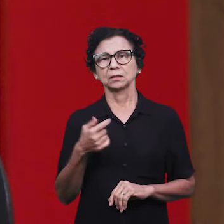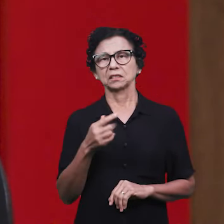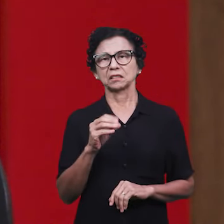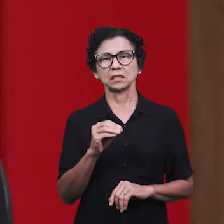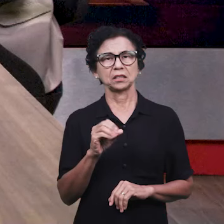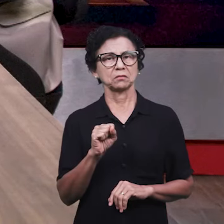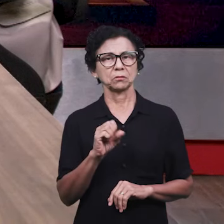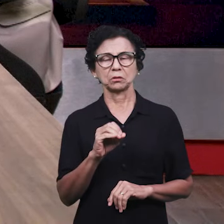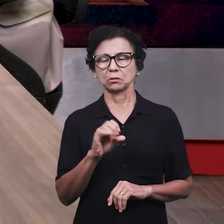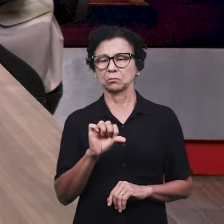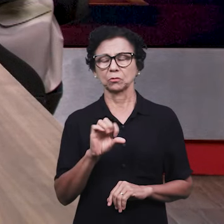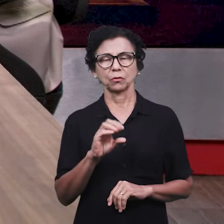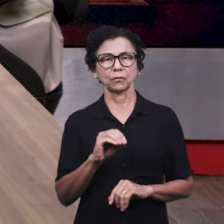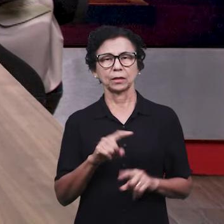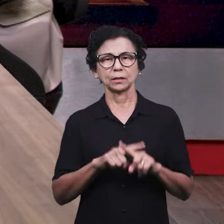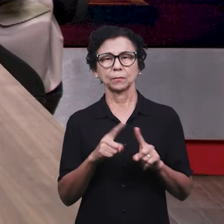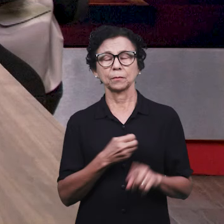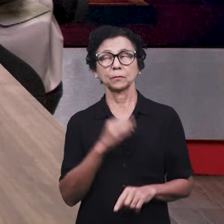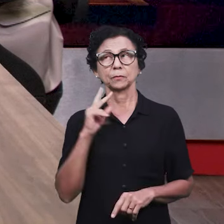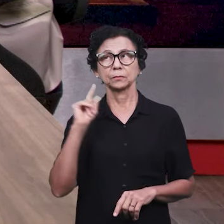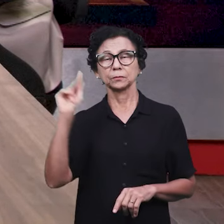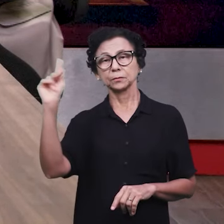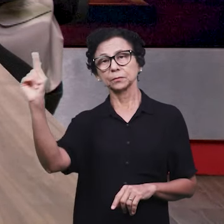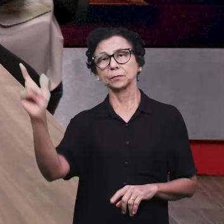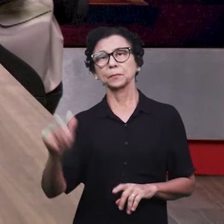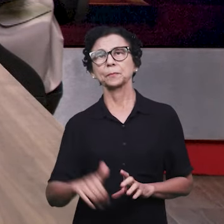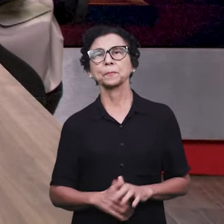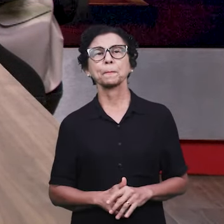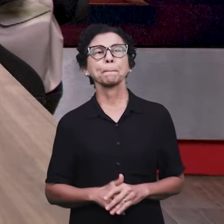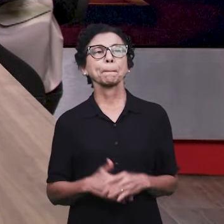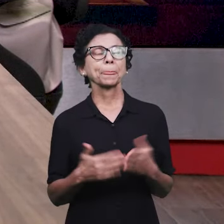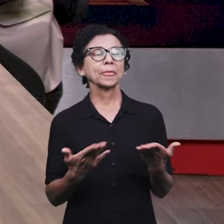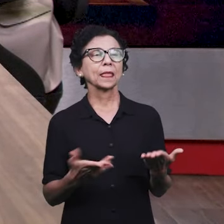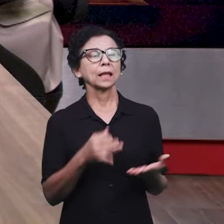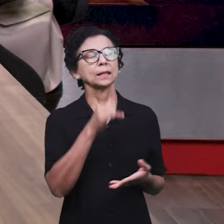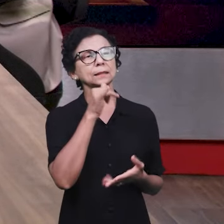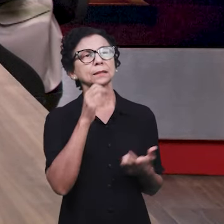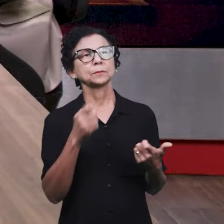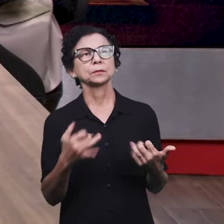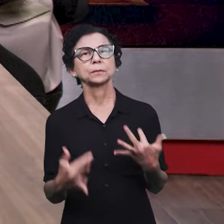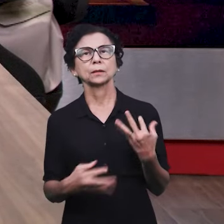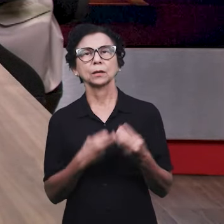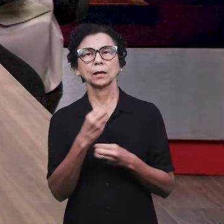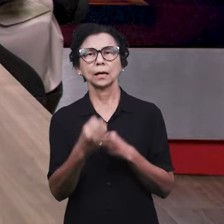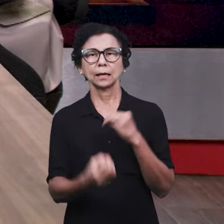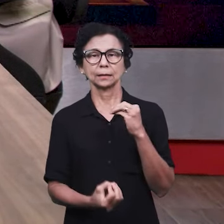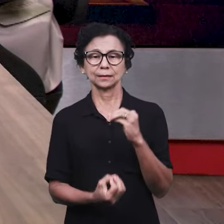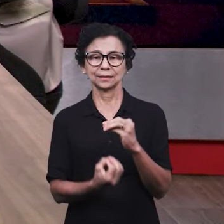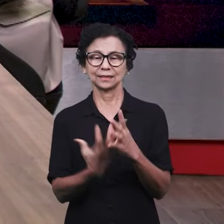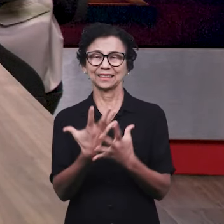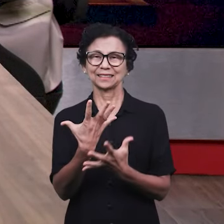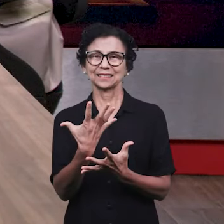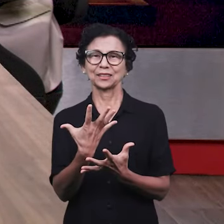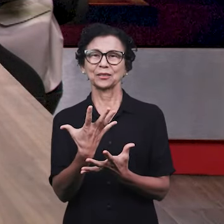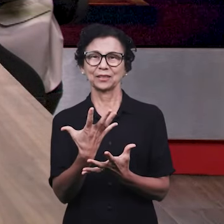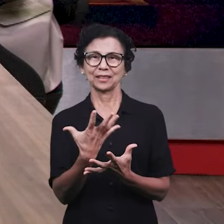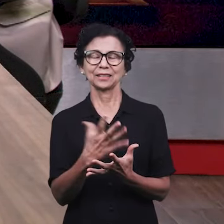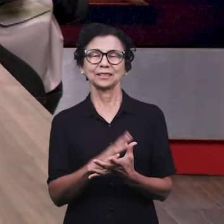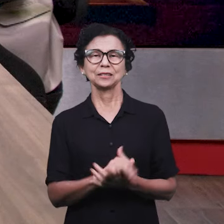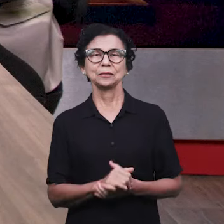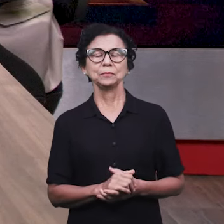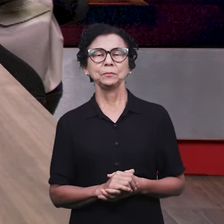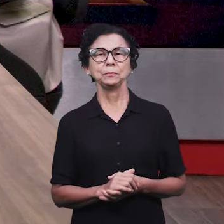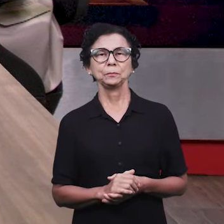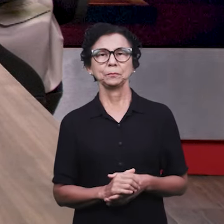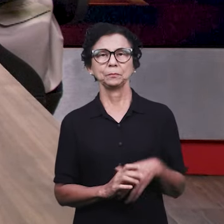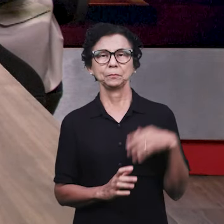podia colocar aqui, por exemplo, a situação da criação, né? A palavra diz isso, né? Eu vou pedir William,